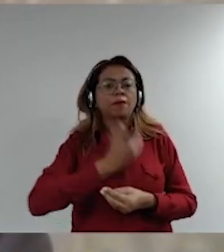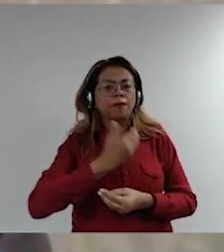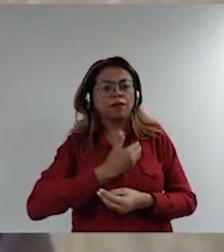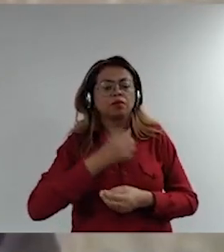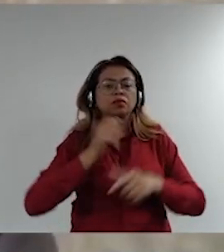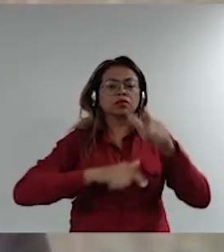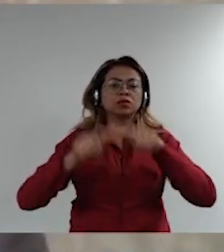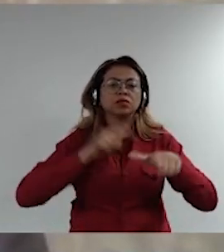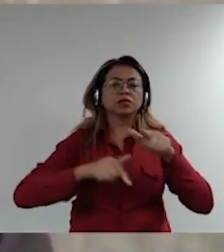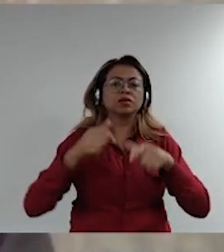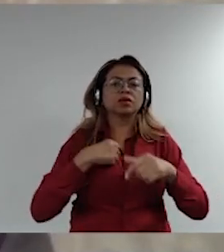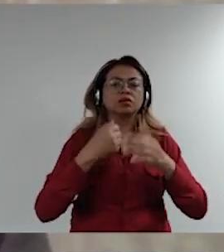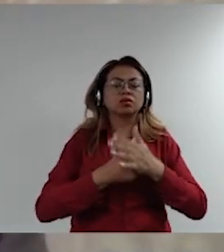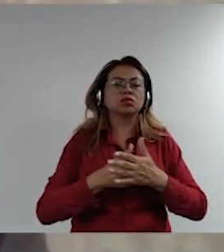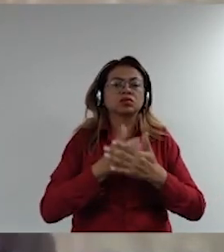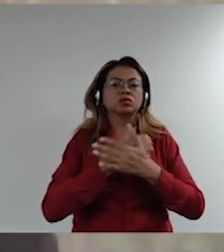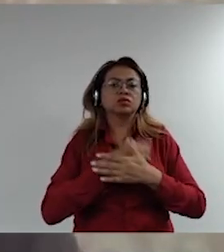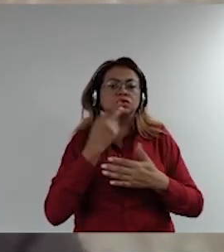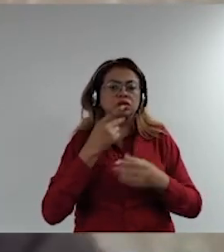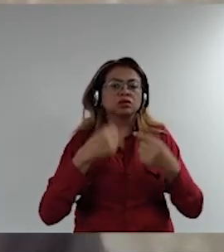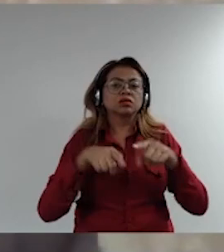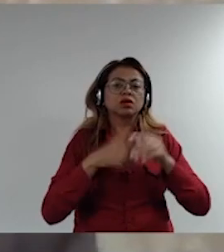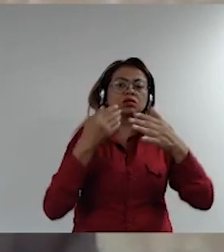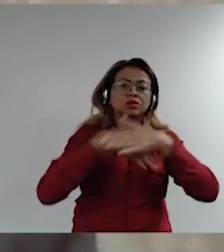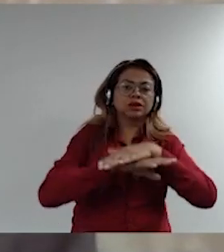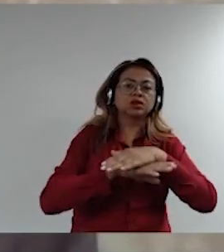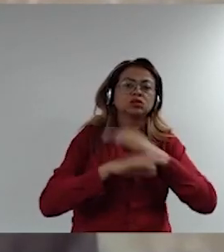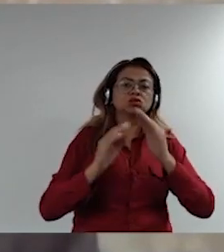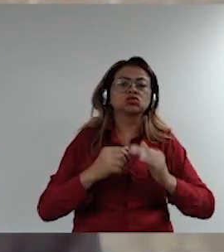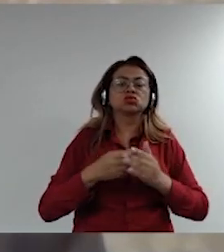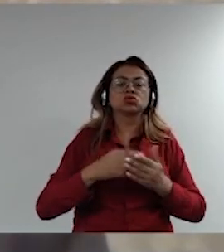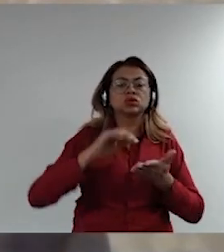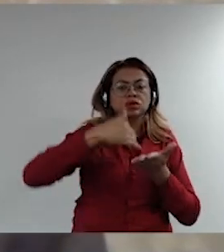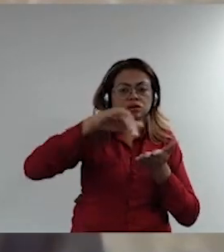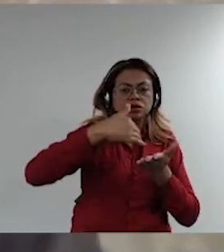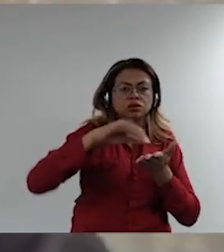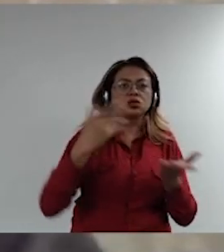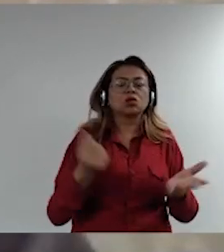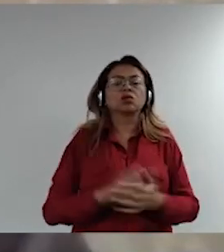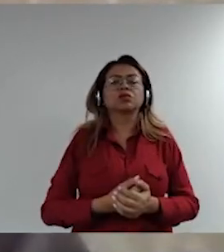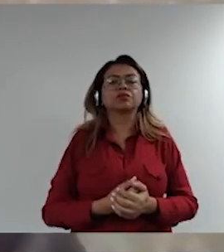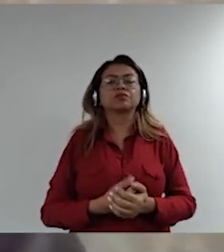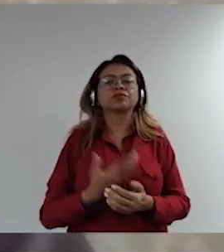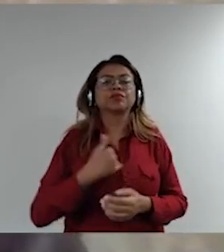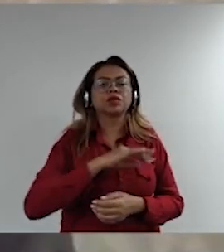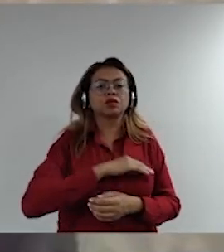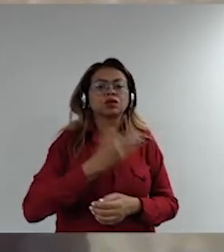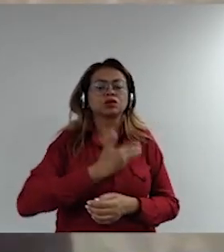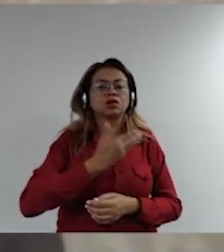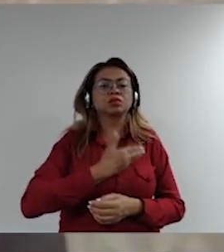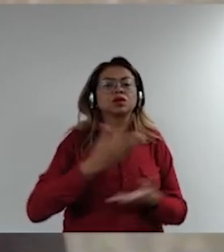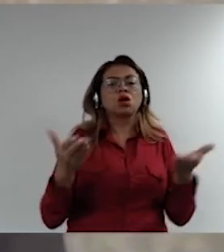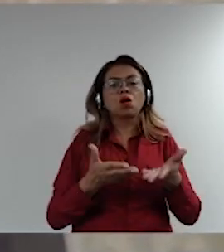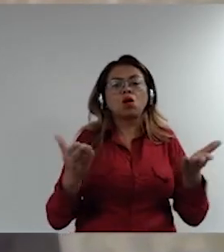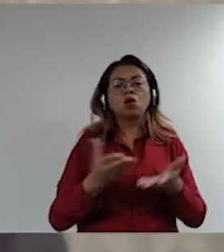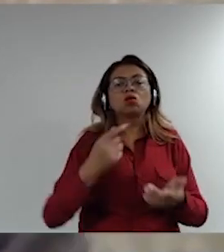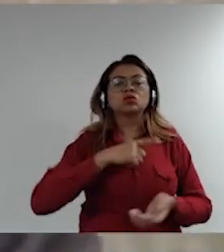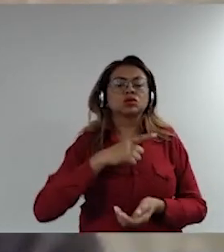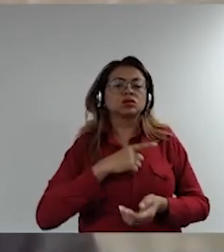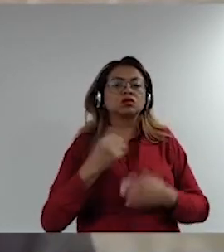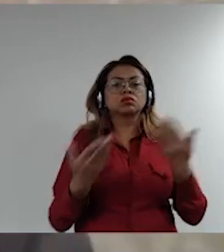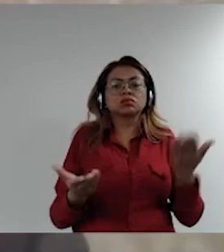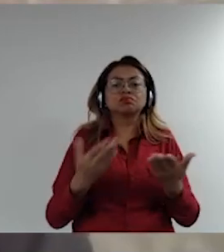de empregado para os grandes escritórios, essa concentração que houve. Esses colegas, hoje, eles estão na condição